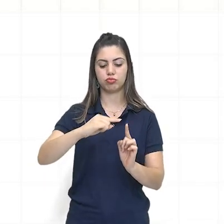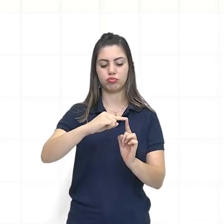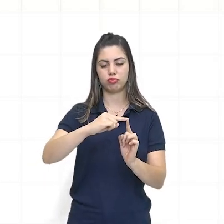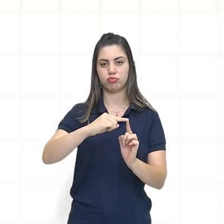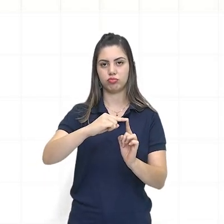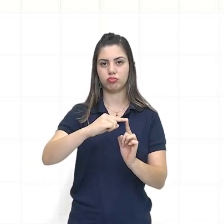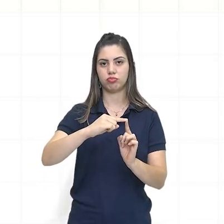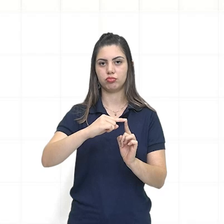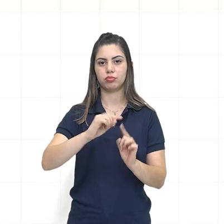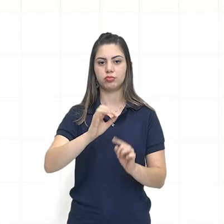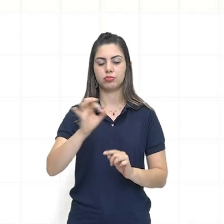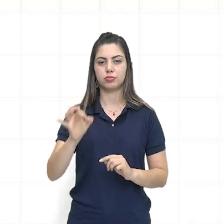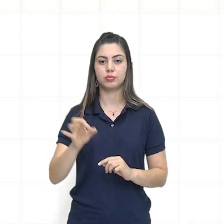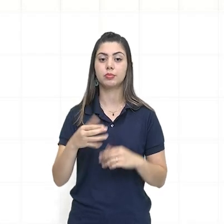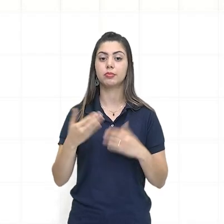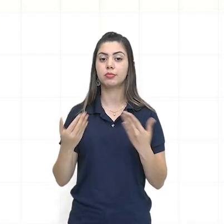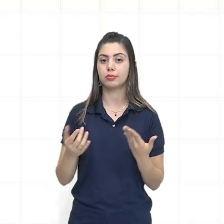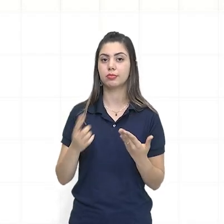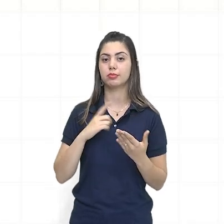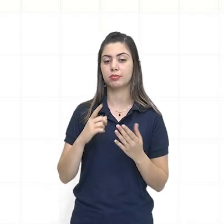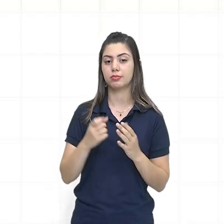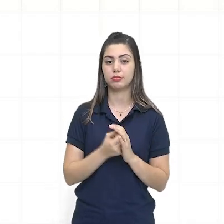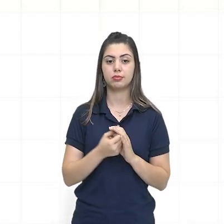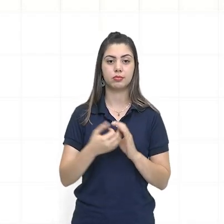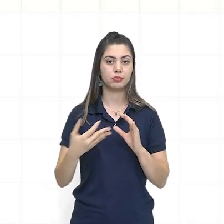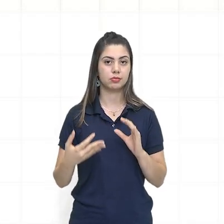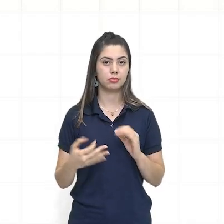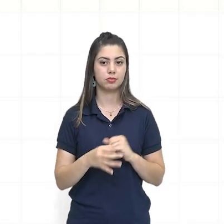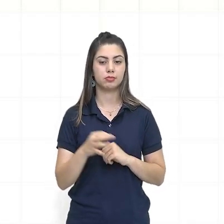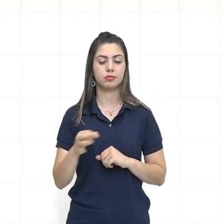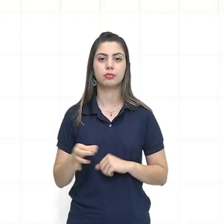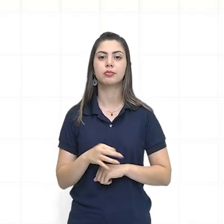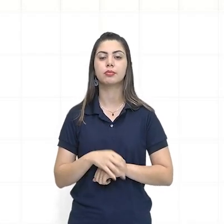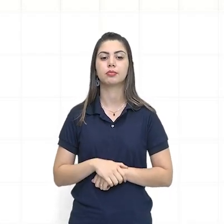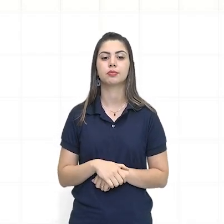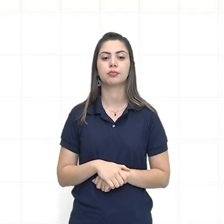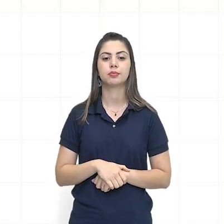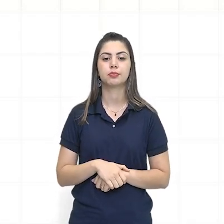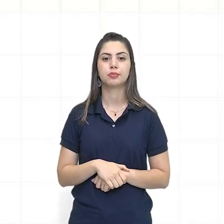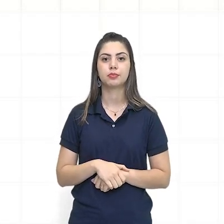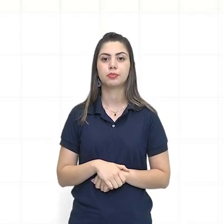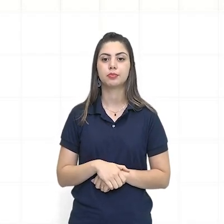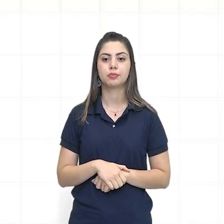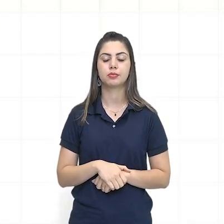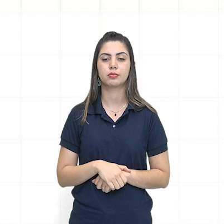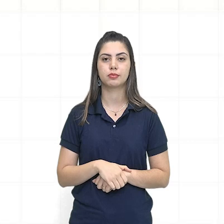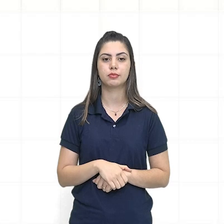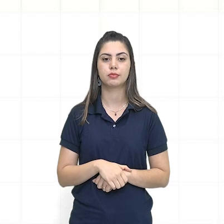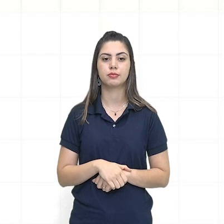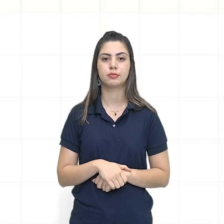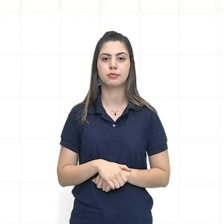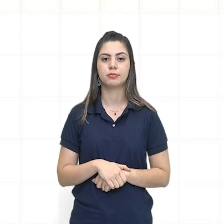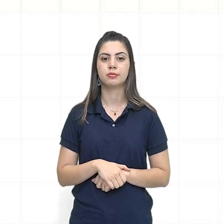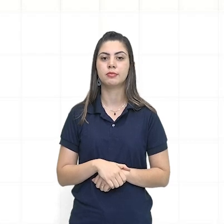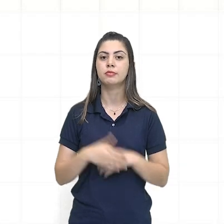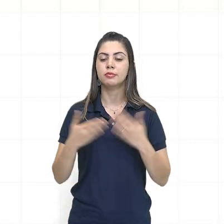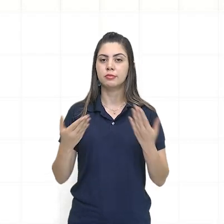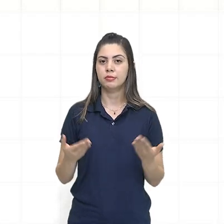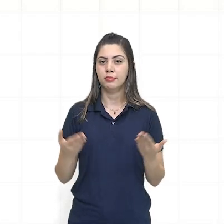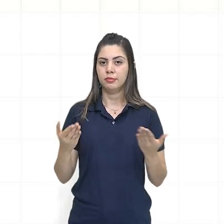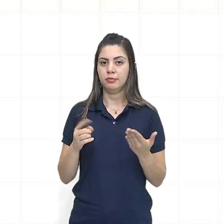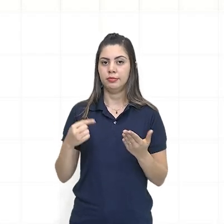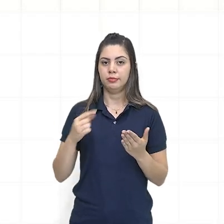semirretas. E a gente tem os elementos de um ângulo. Nós vamos marcar aqui o ponto